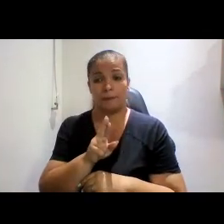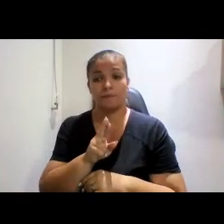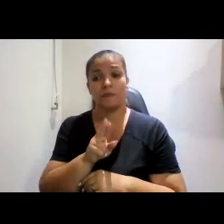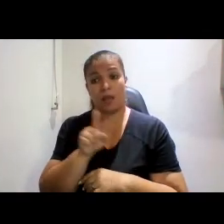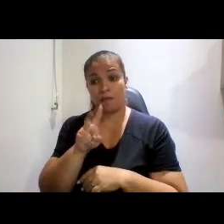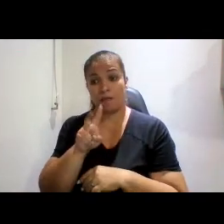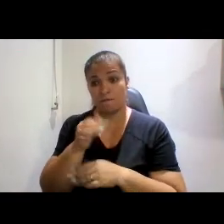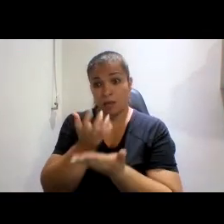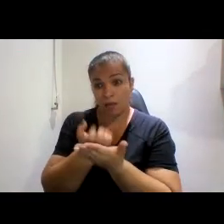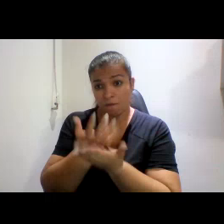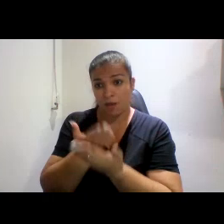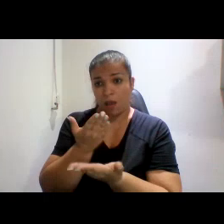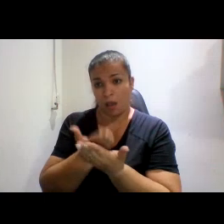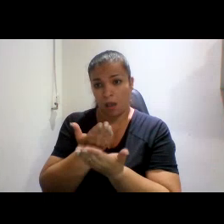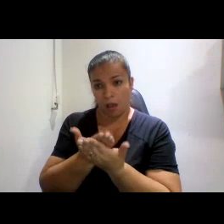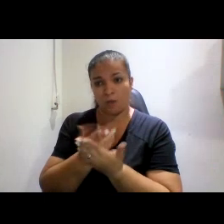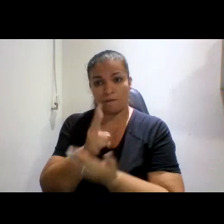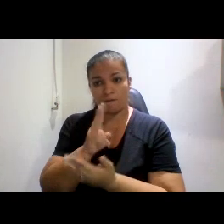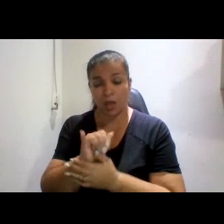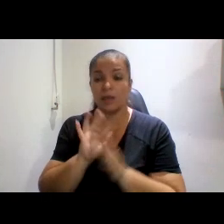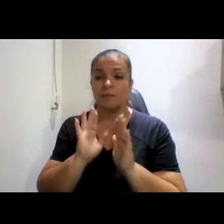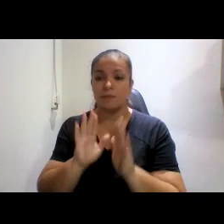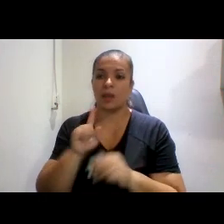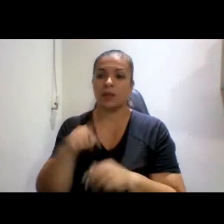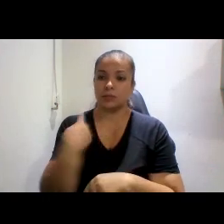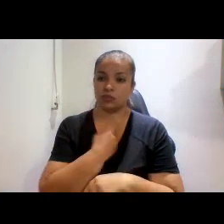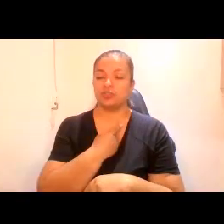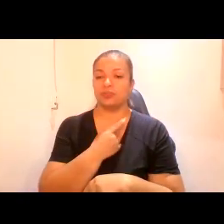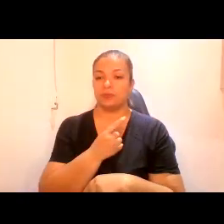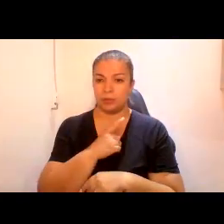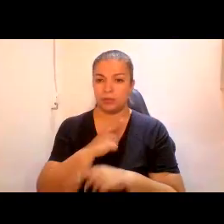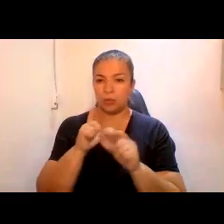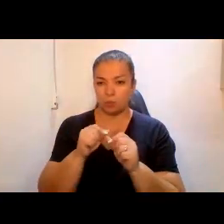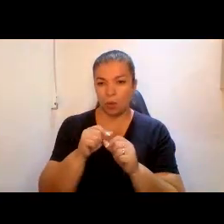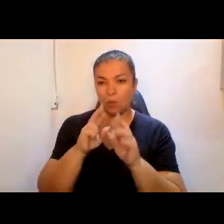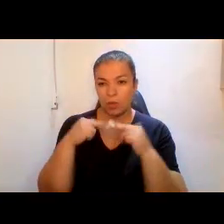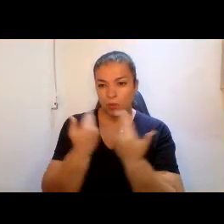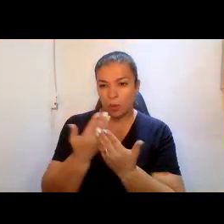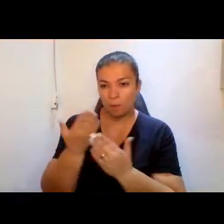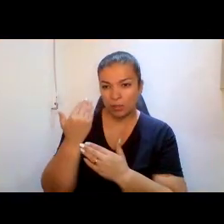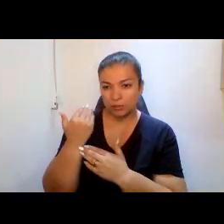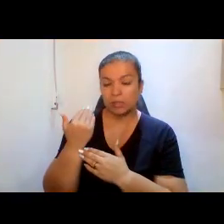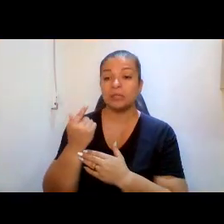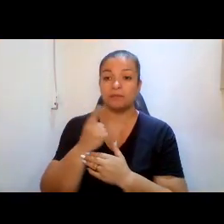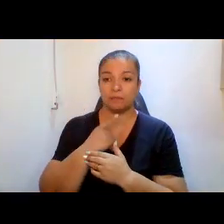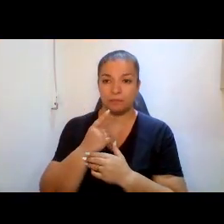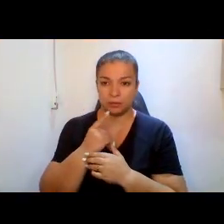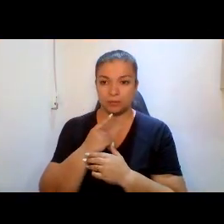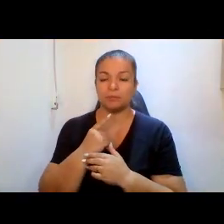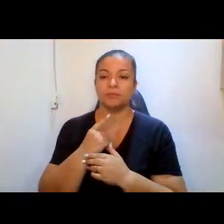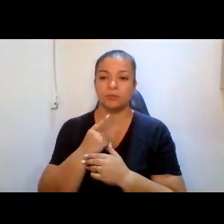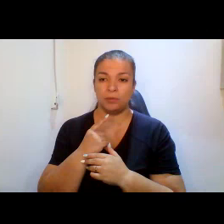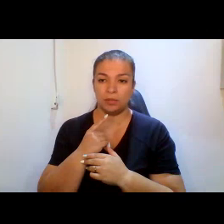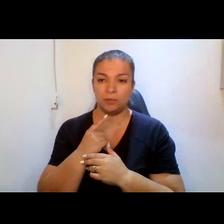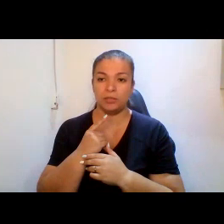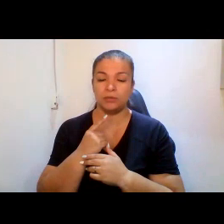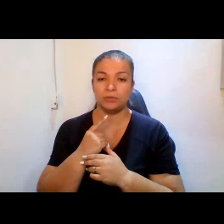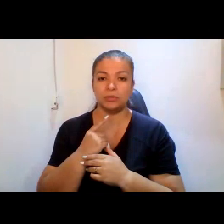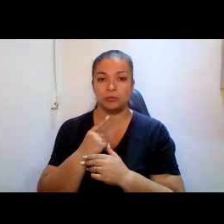das aulas, mas a gente vai ter, como eu disse na reunião passada, uma seleção de um outro professor, e